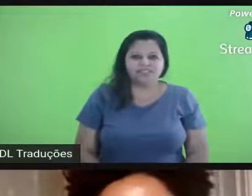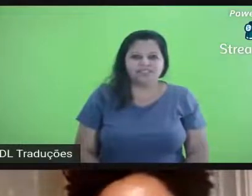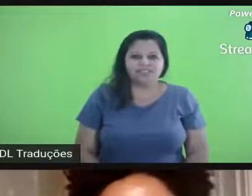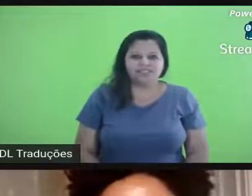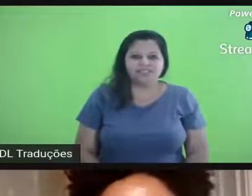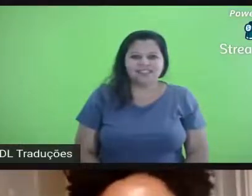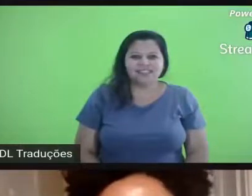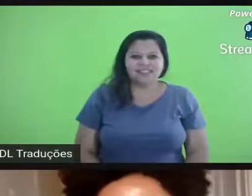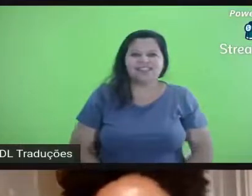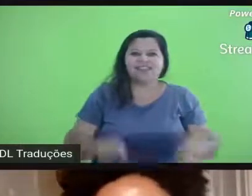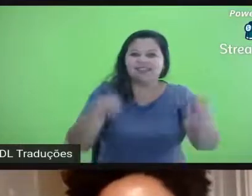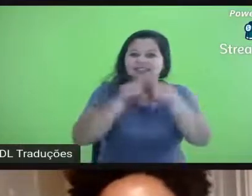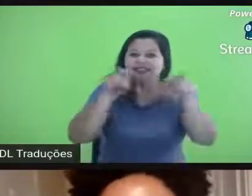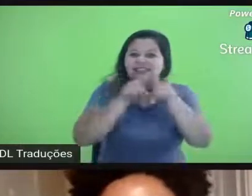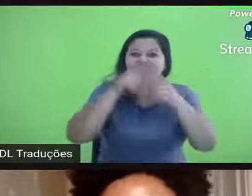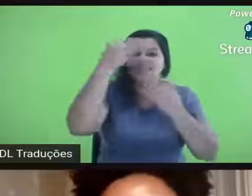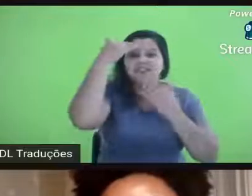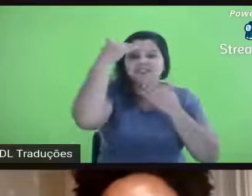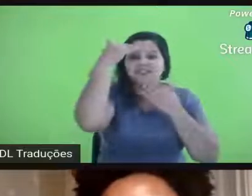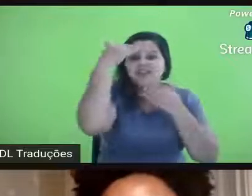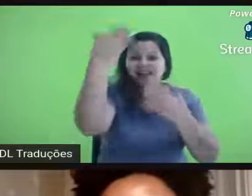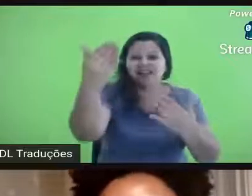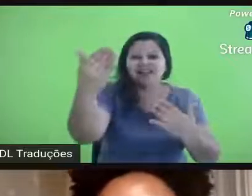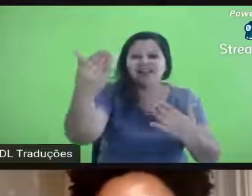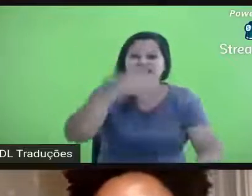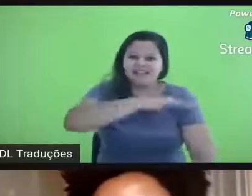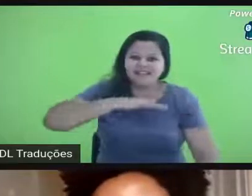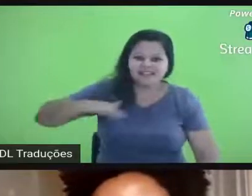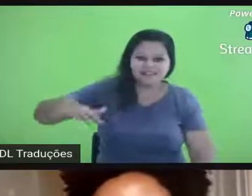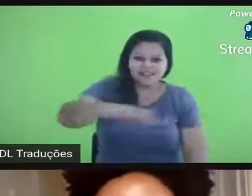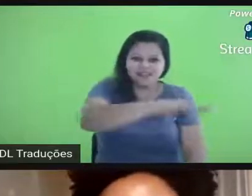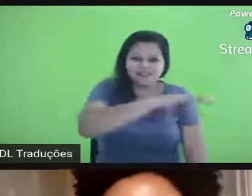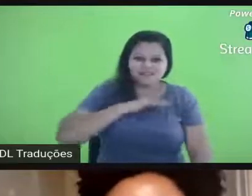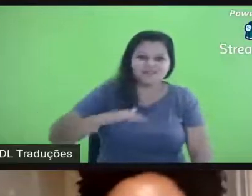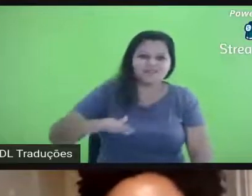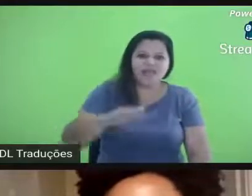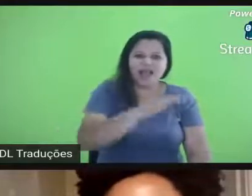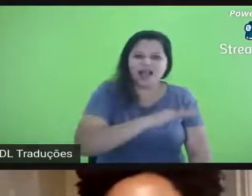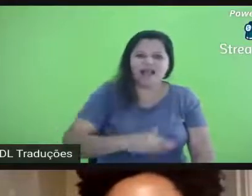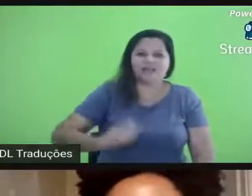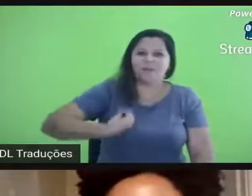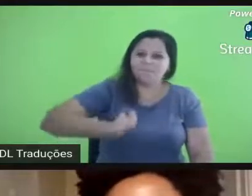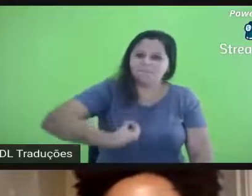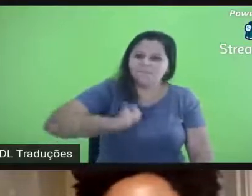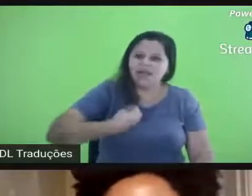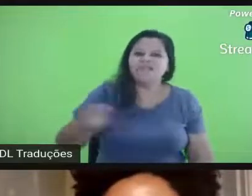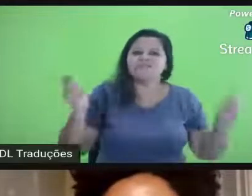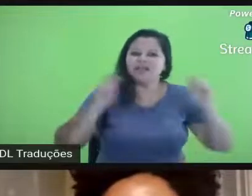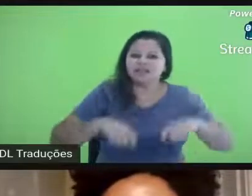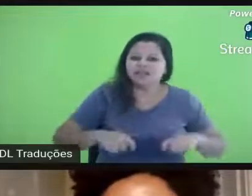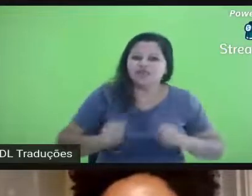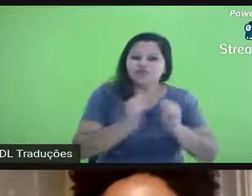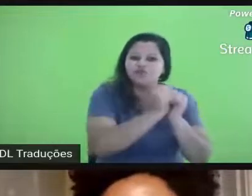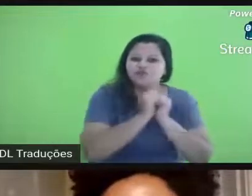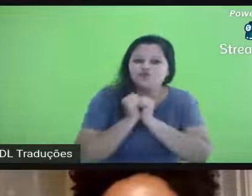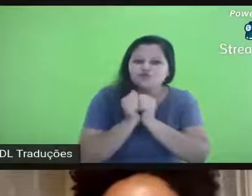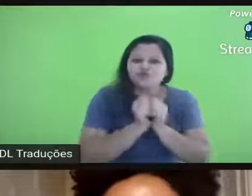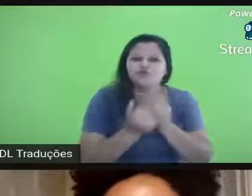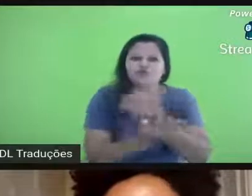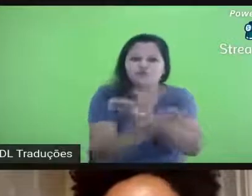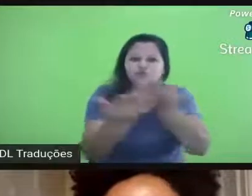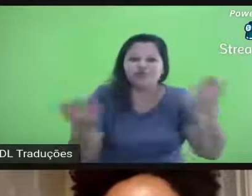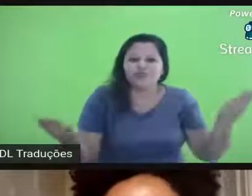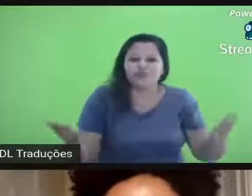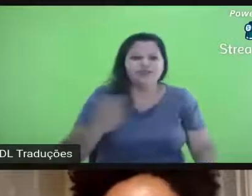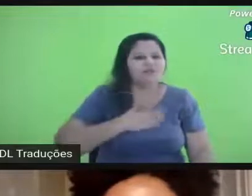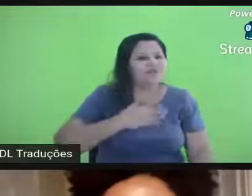Eu também agradeço demais esse espaço, pela participação, de estar com vocês aqui, né? E eu acho, enfim, para mim